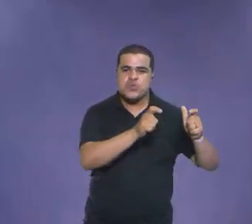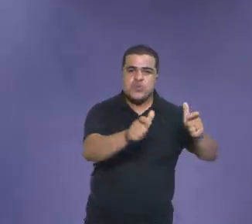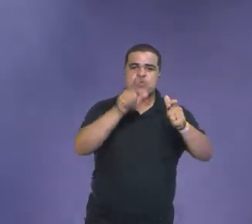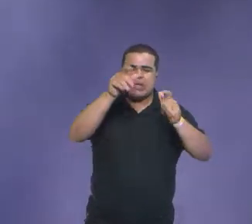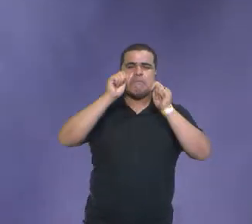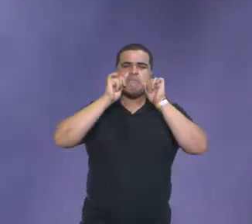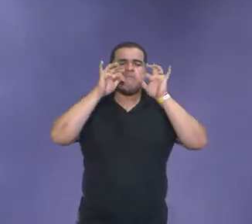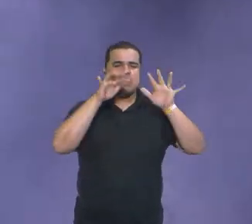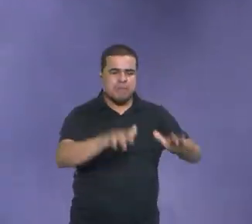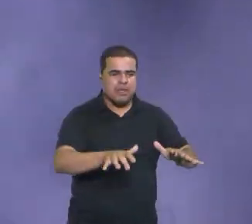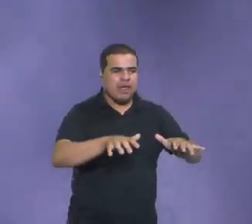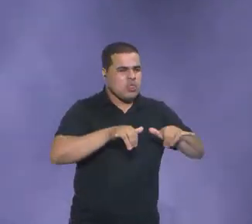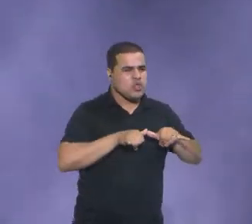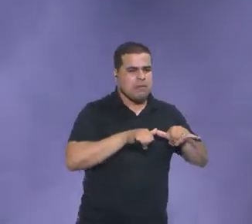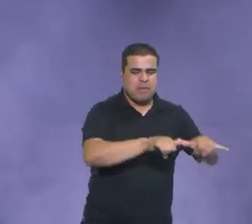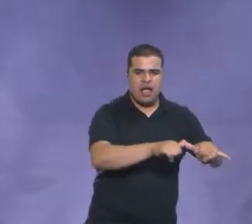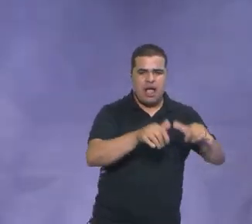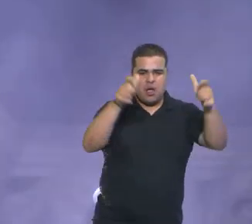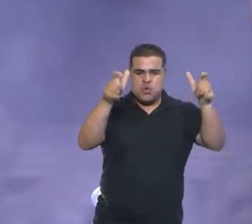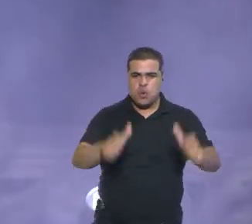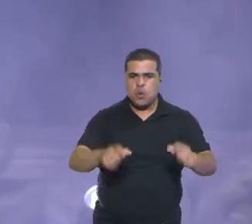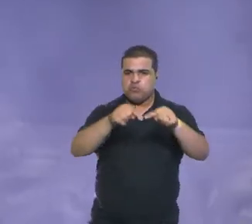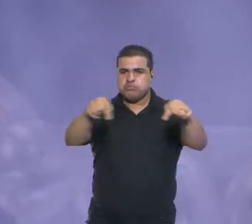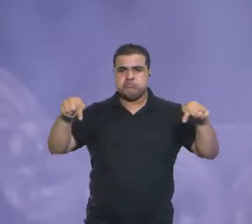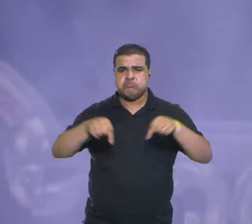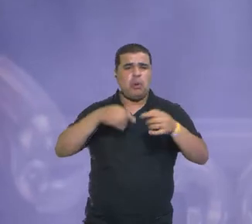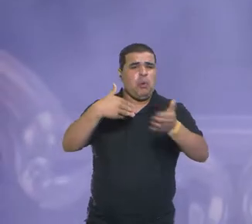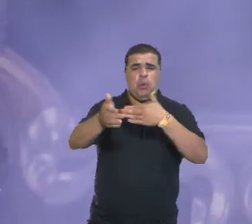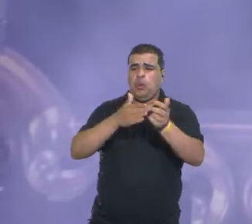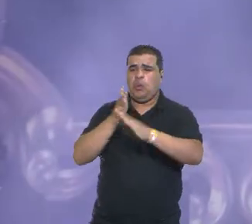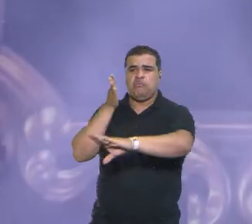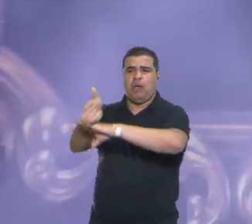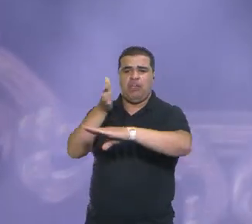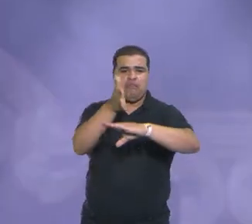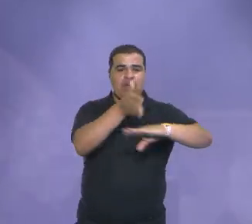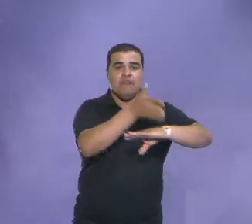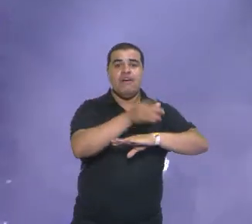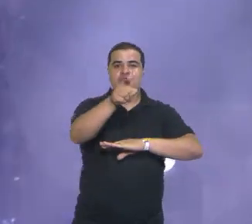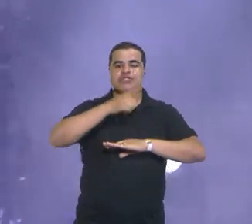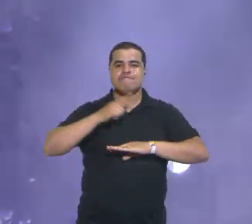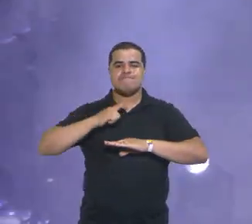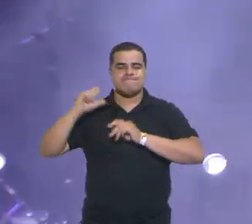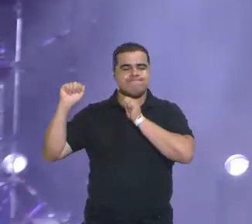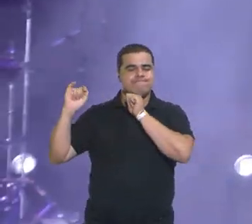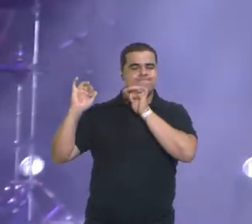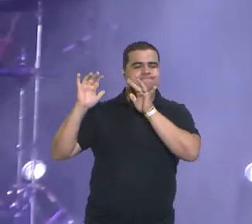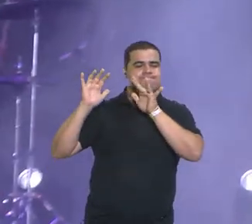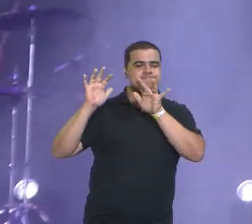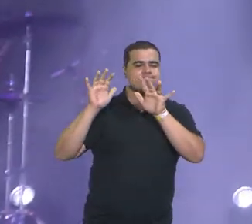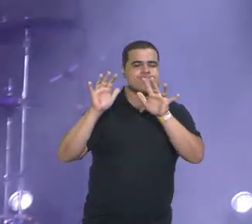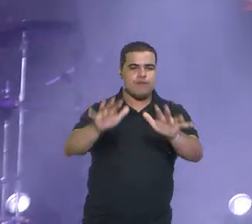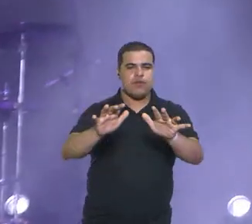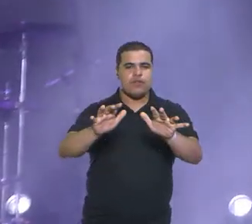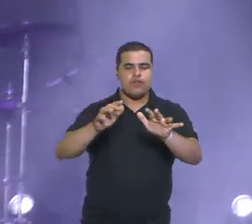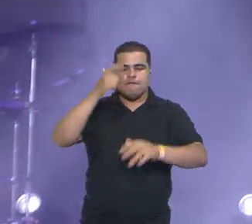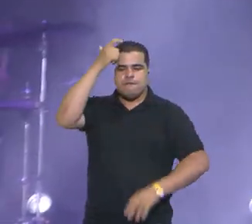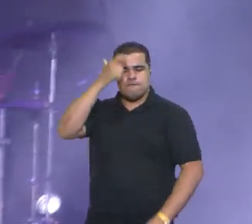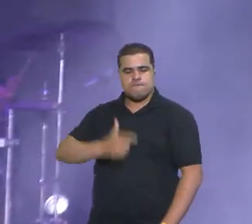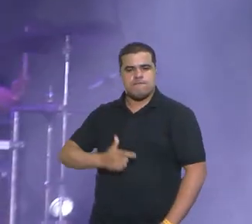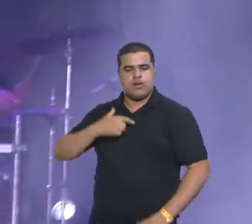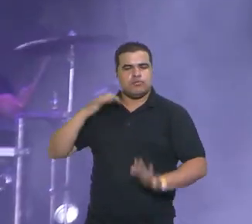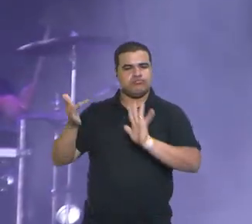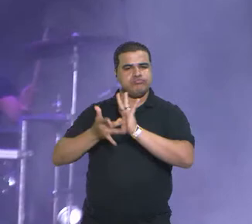naquele salão no supermercado por onde você passar você vai levar o perfume de Jesus